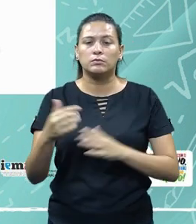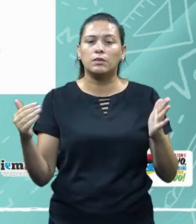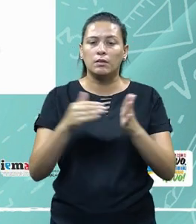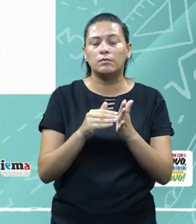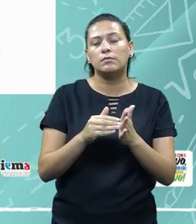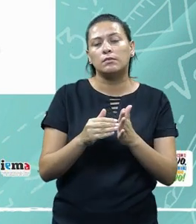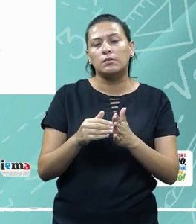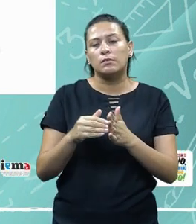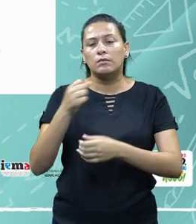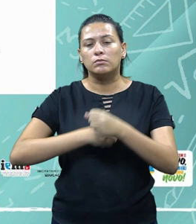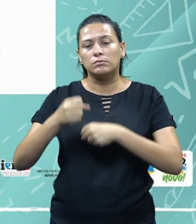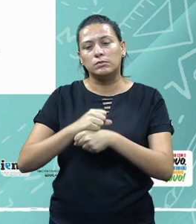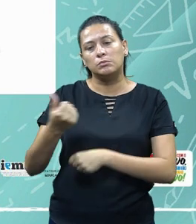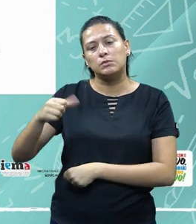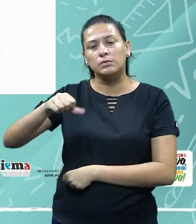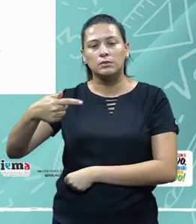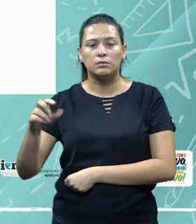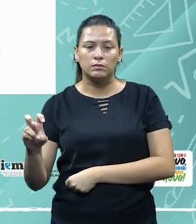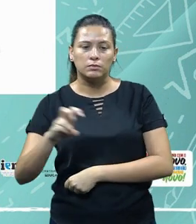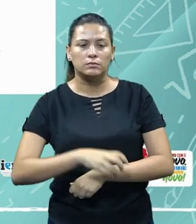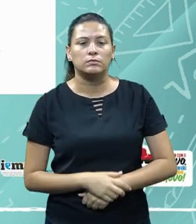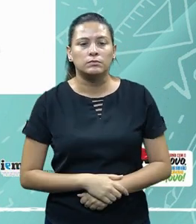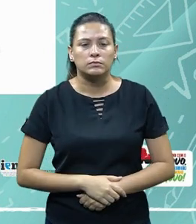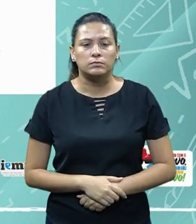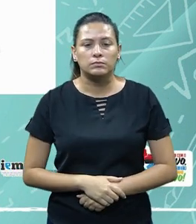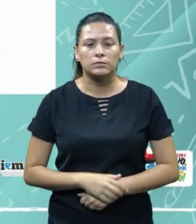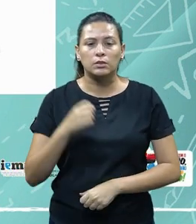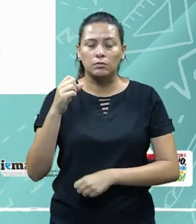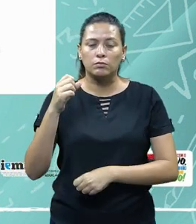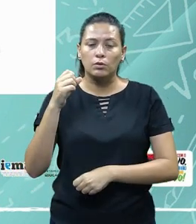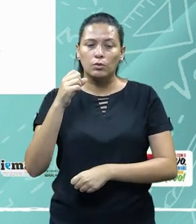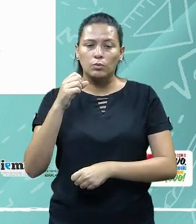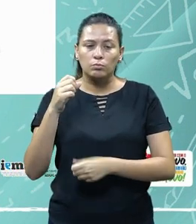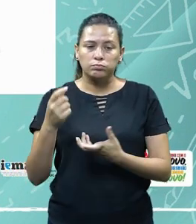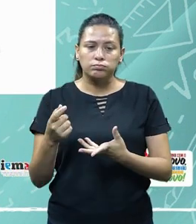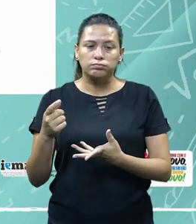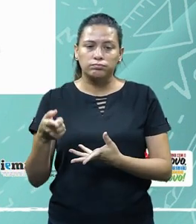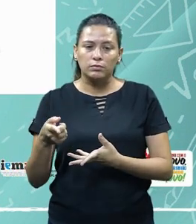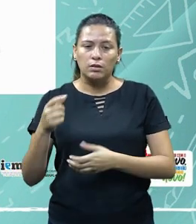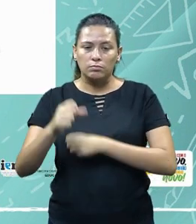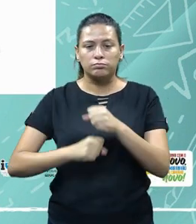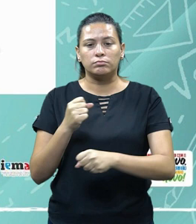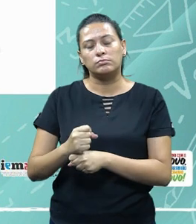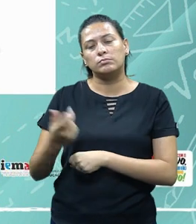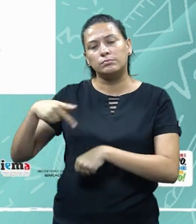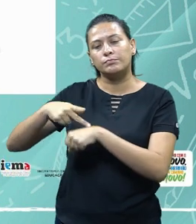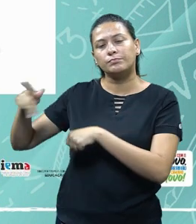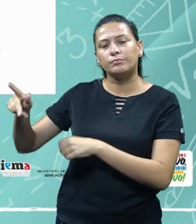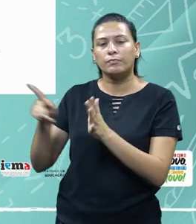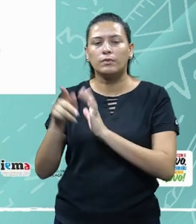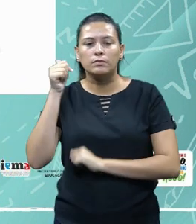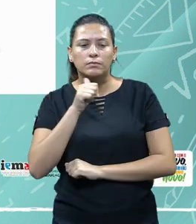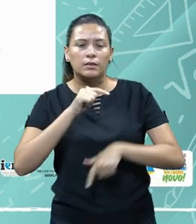Mulher A autora trabalha ainda assuntos como mulheres da periferia de São Paulo a luta por